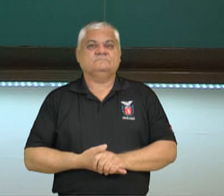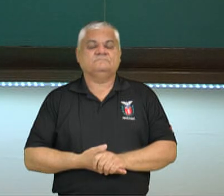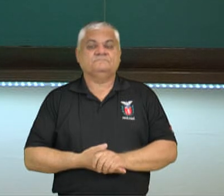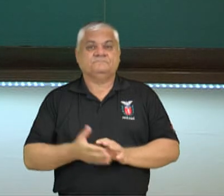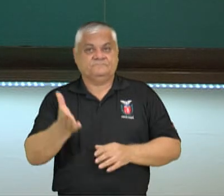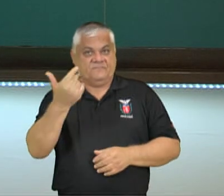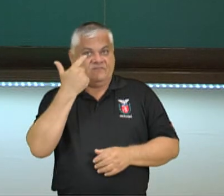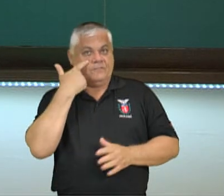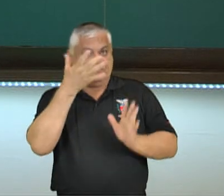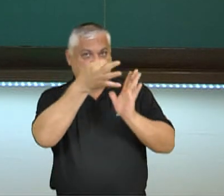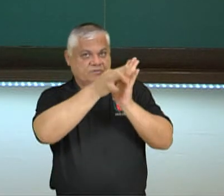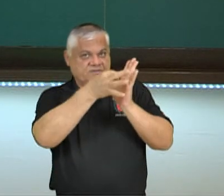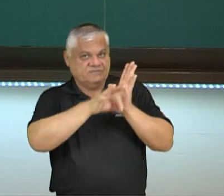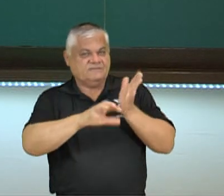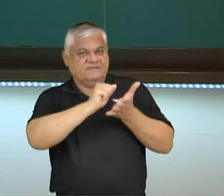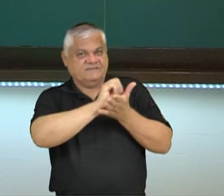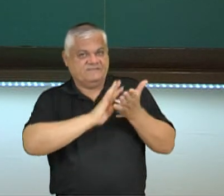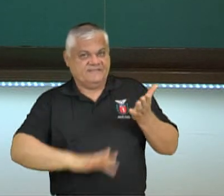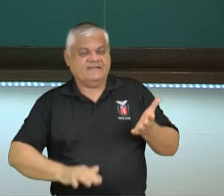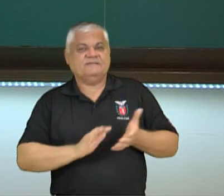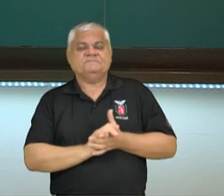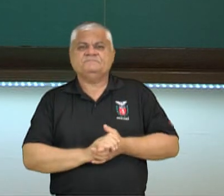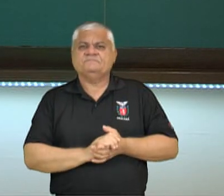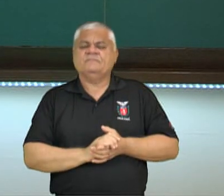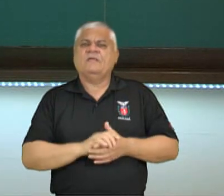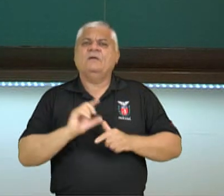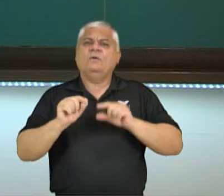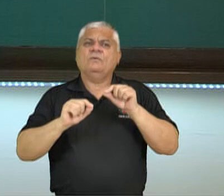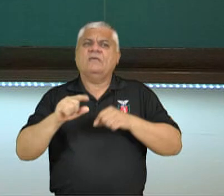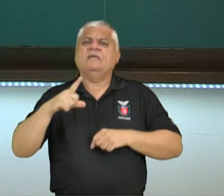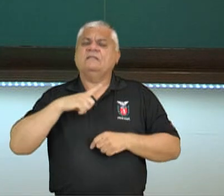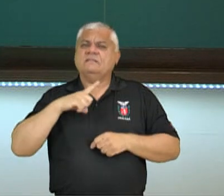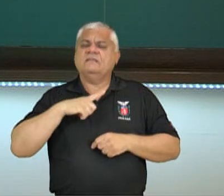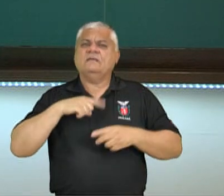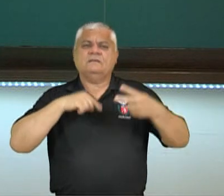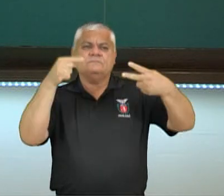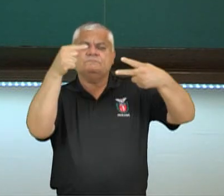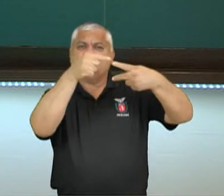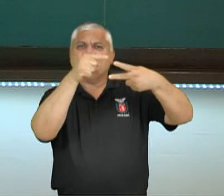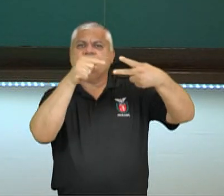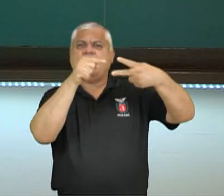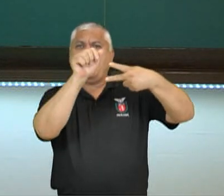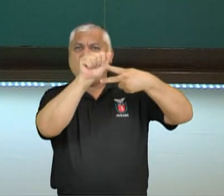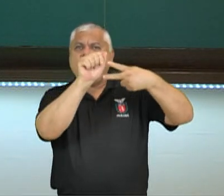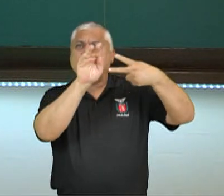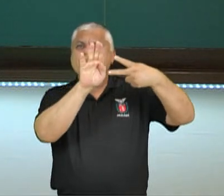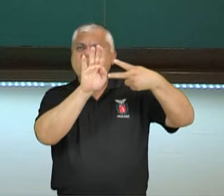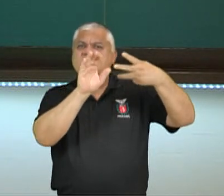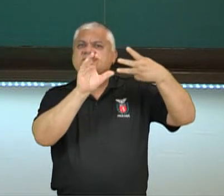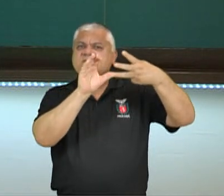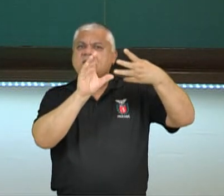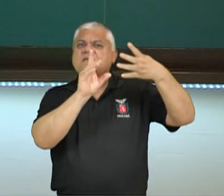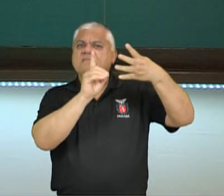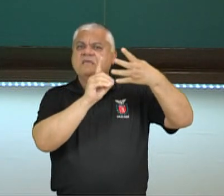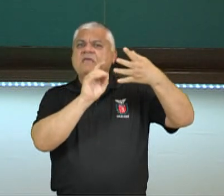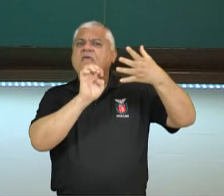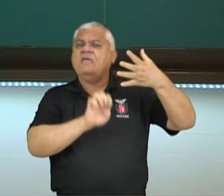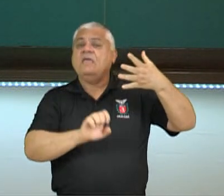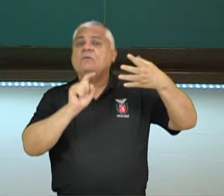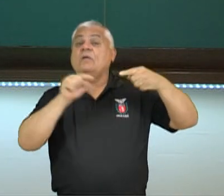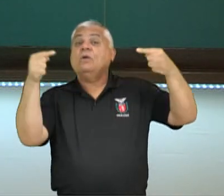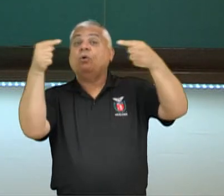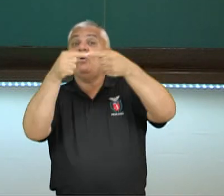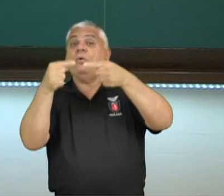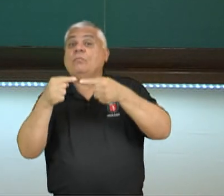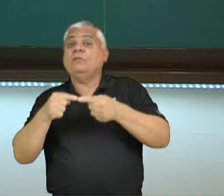Pessoal, vamos corrigir a nossa atividade, né? Então aqui, para indicar as características, né, relacionadas aí ao